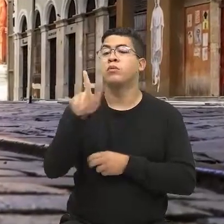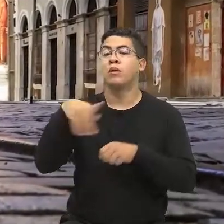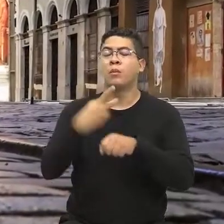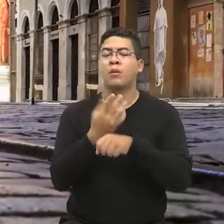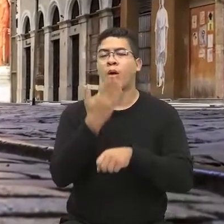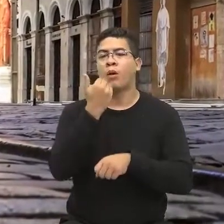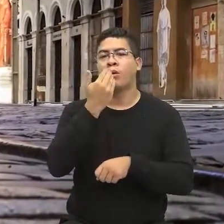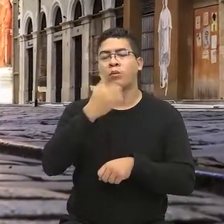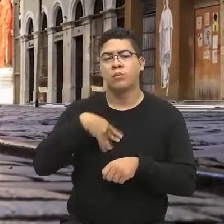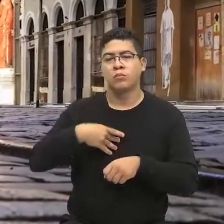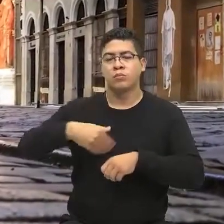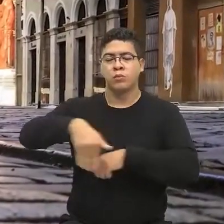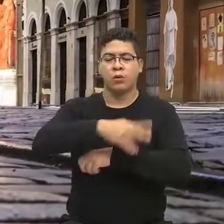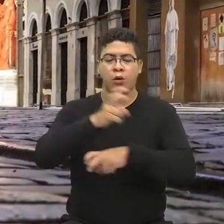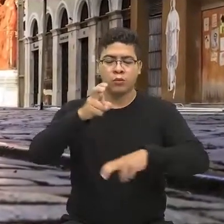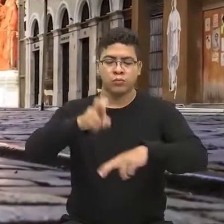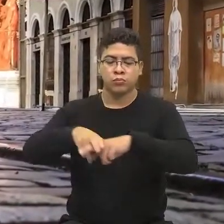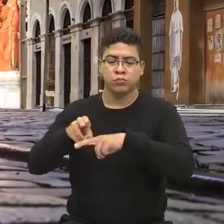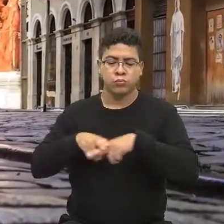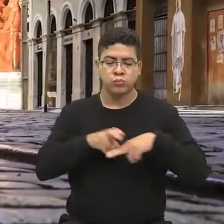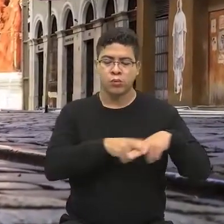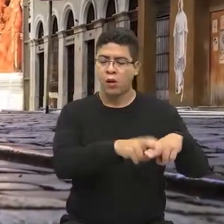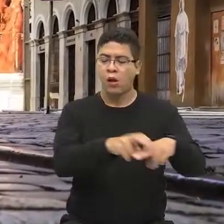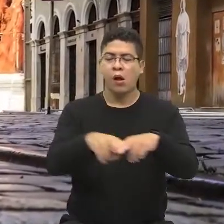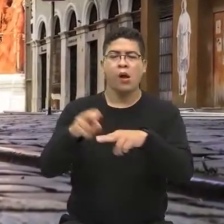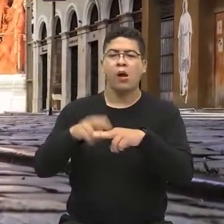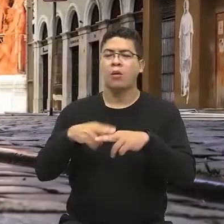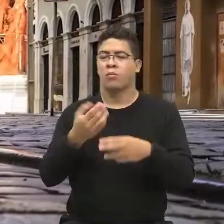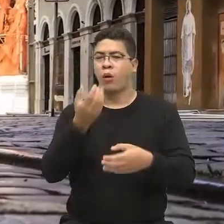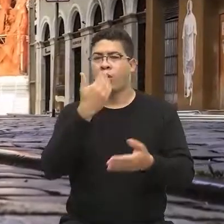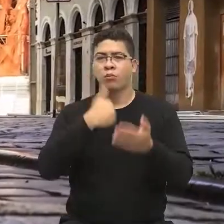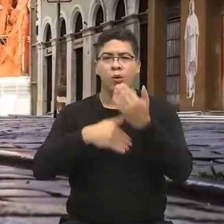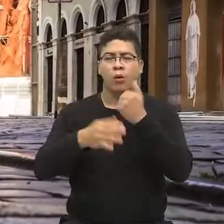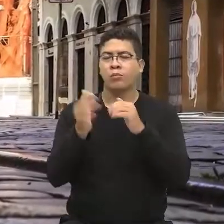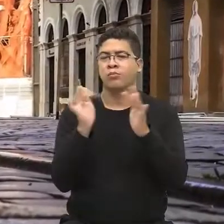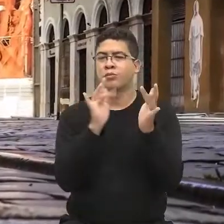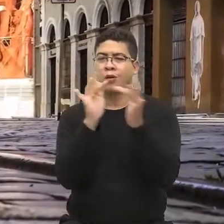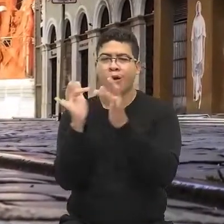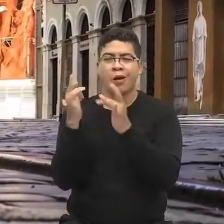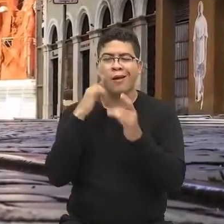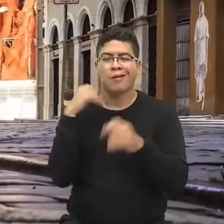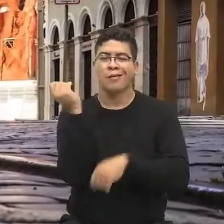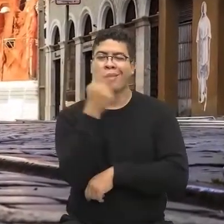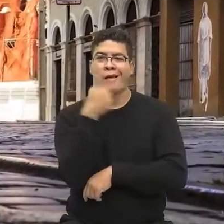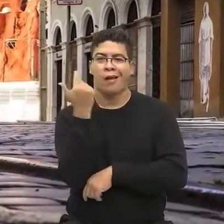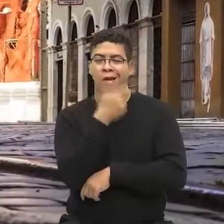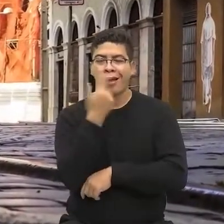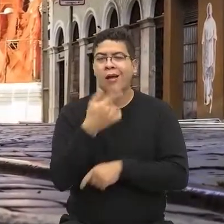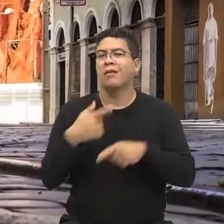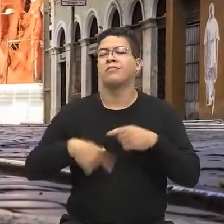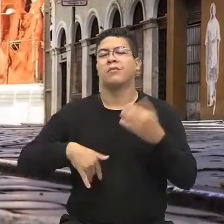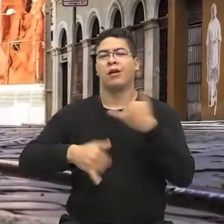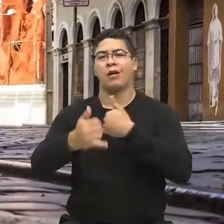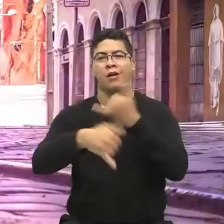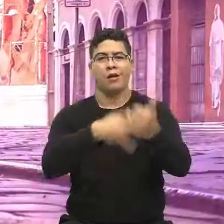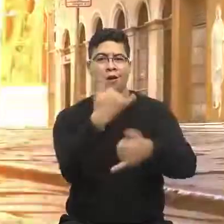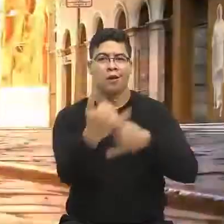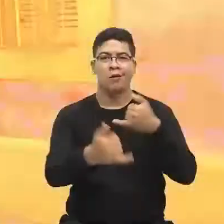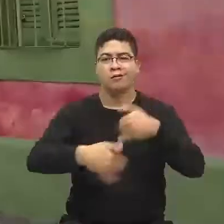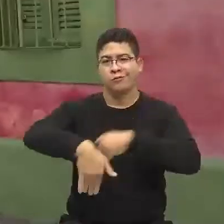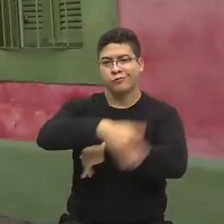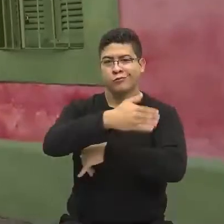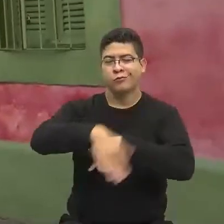famílias tomavam a calçada com cadeiras, mexericos, namoros, risadas. A gente brincava no meio da rua.